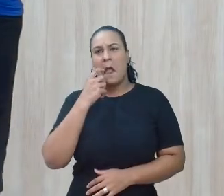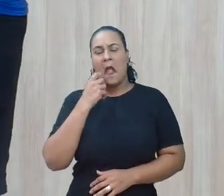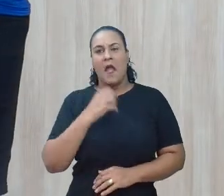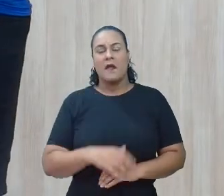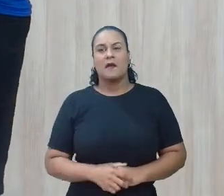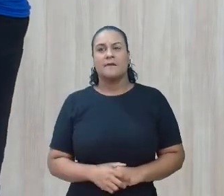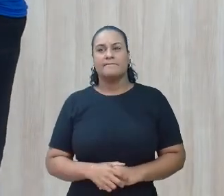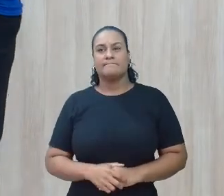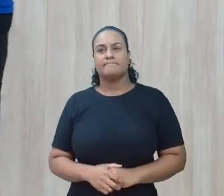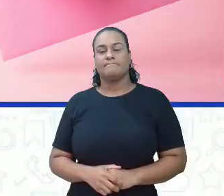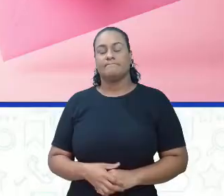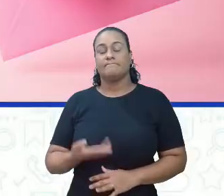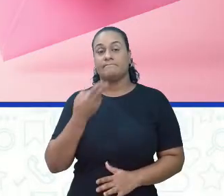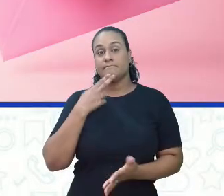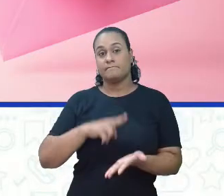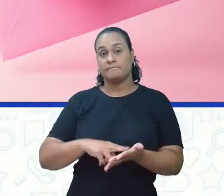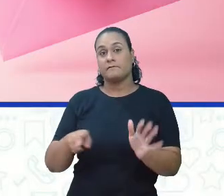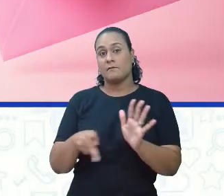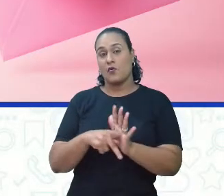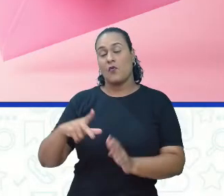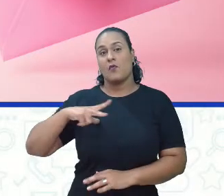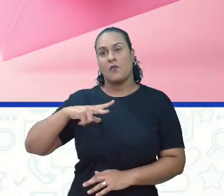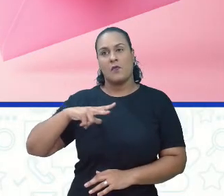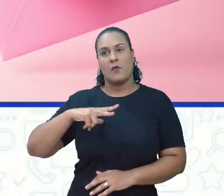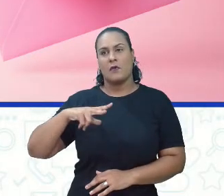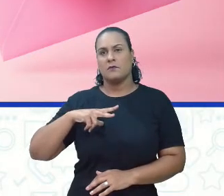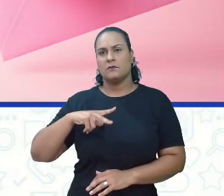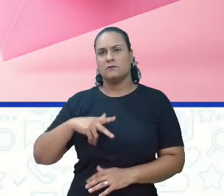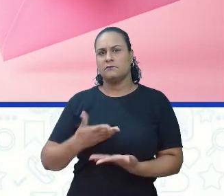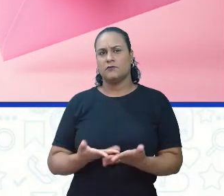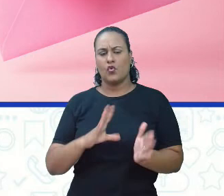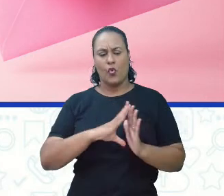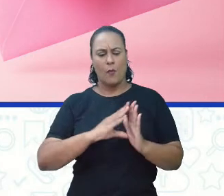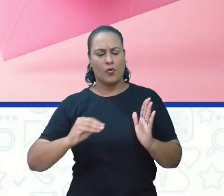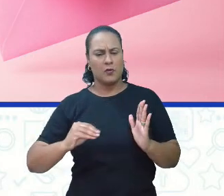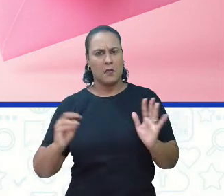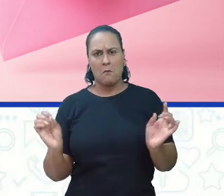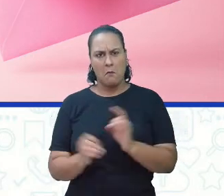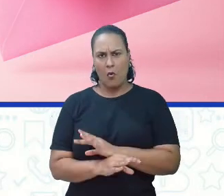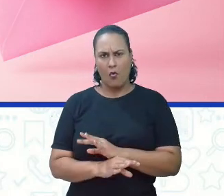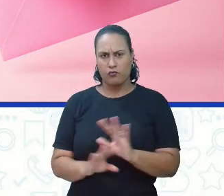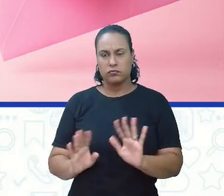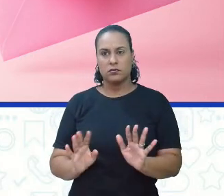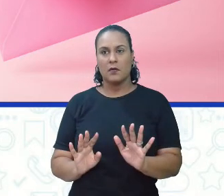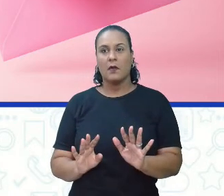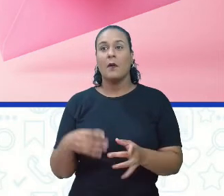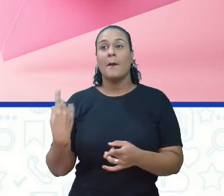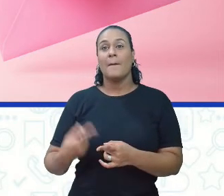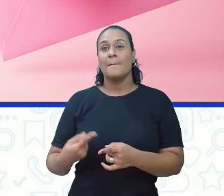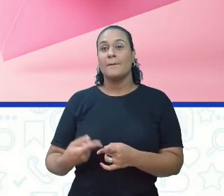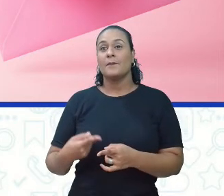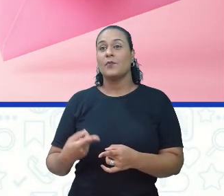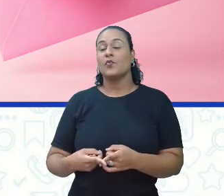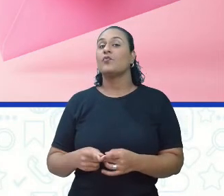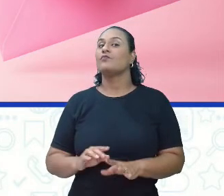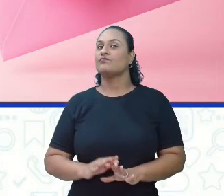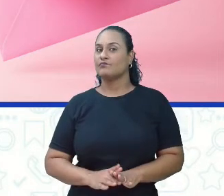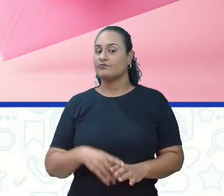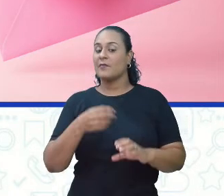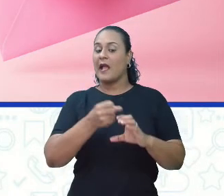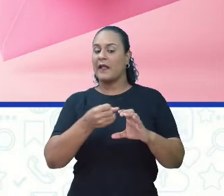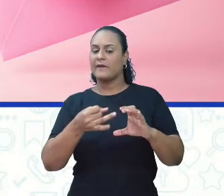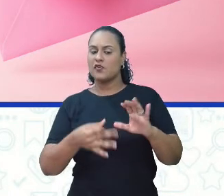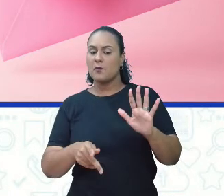ó. As cartas pessoais, elas não seguem um modelo pronto. Isso por quê? Porque são